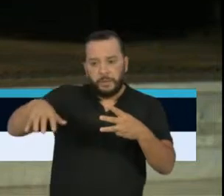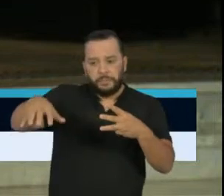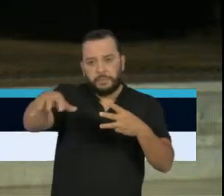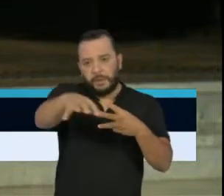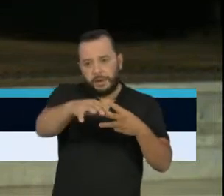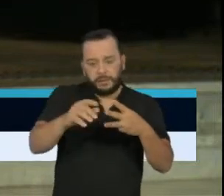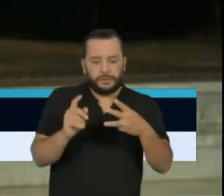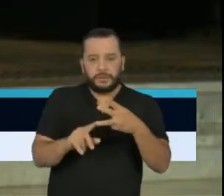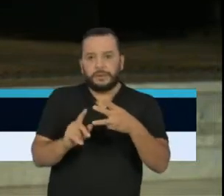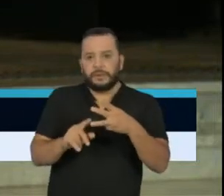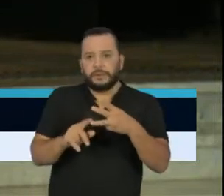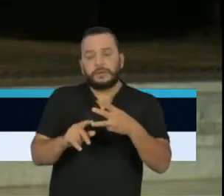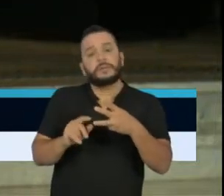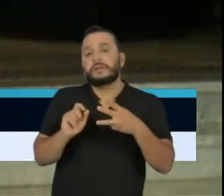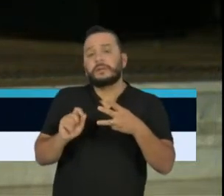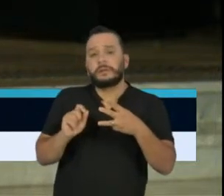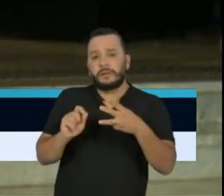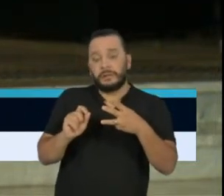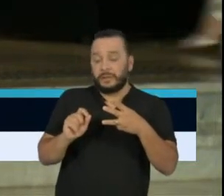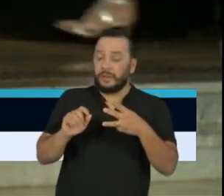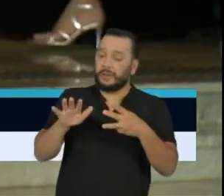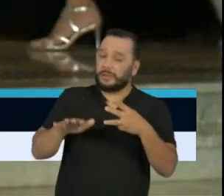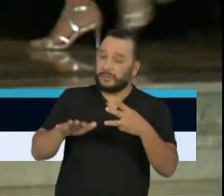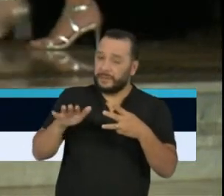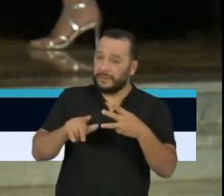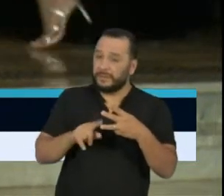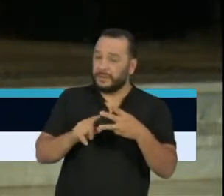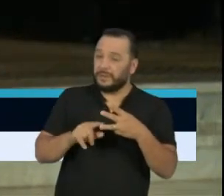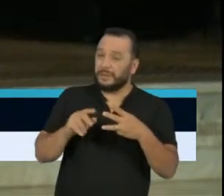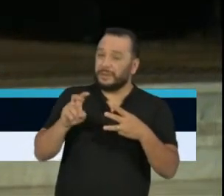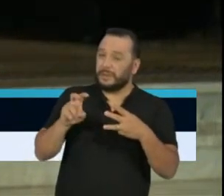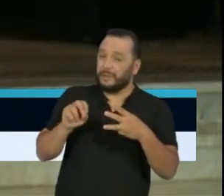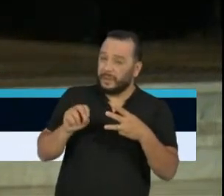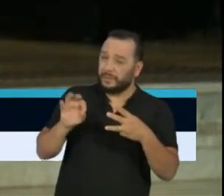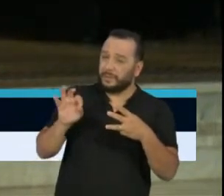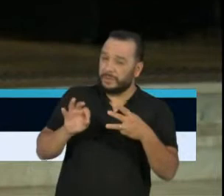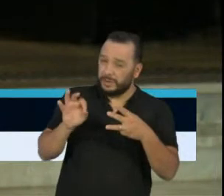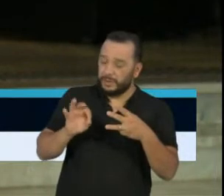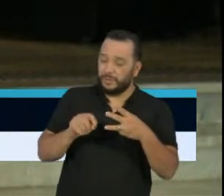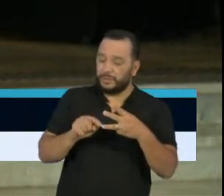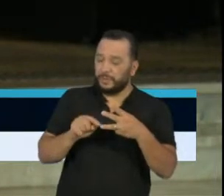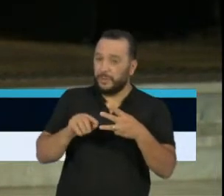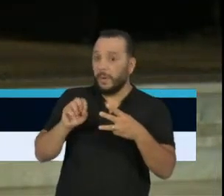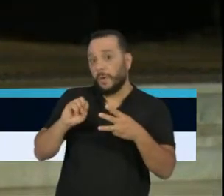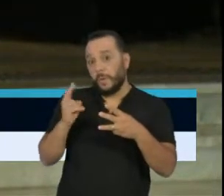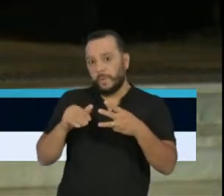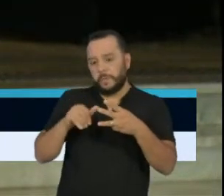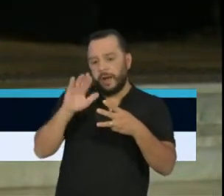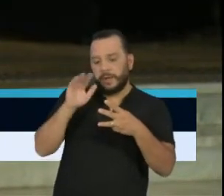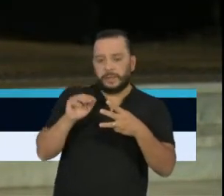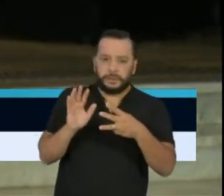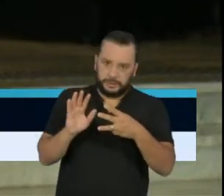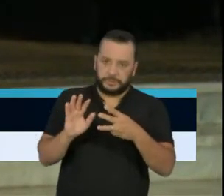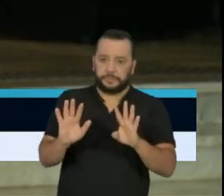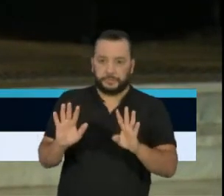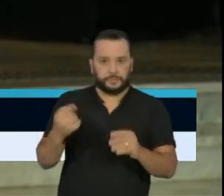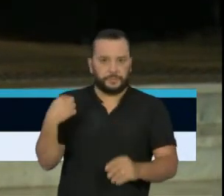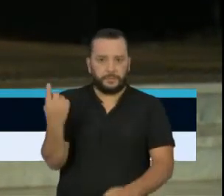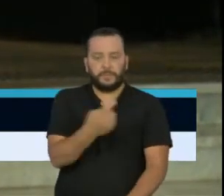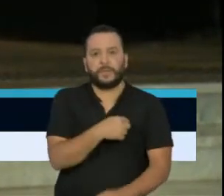atingindo, e um cenário possível de 50% ou mais. como nós estamos observando nesse